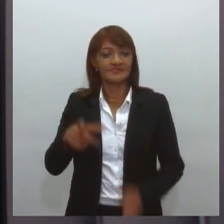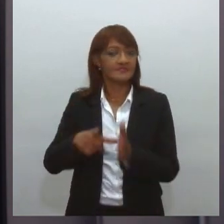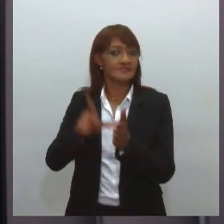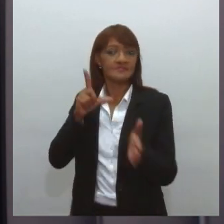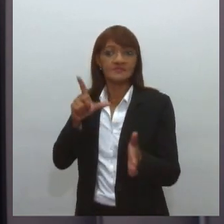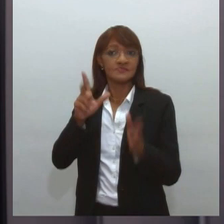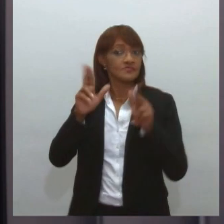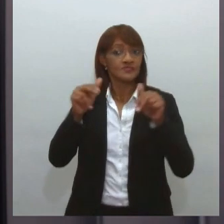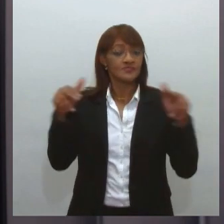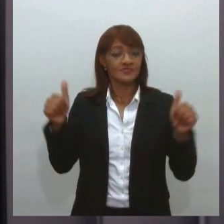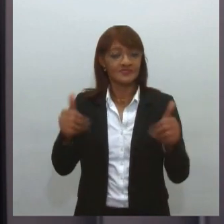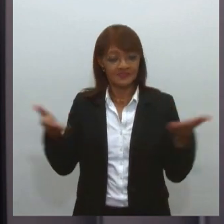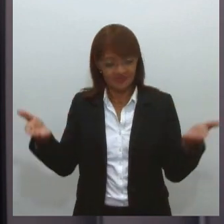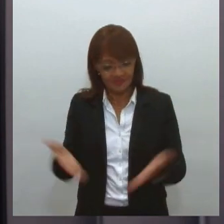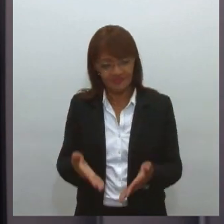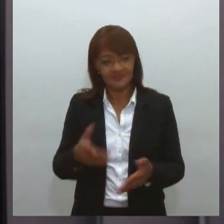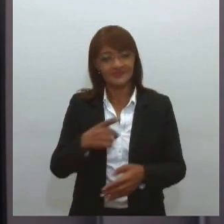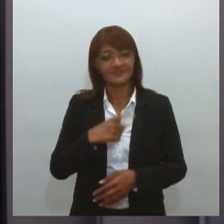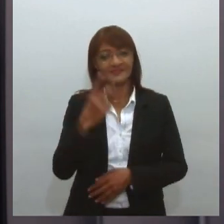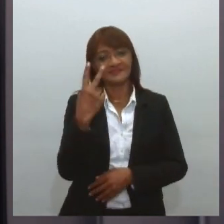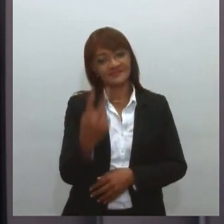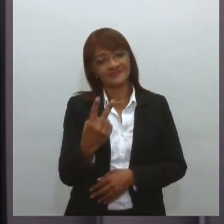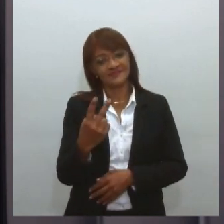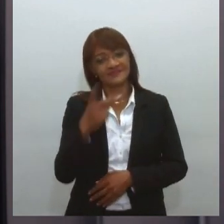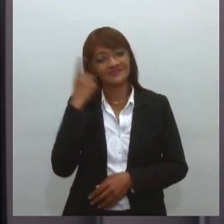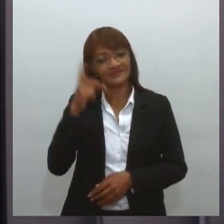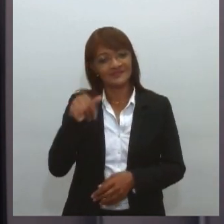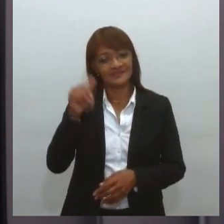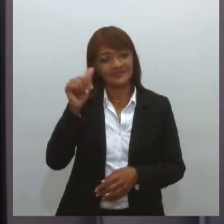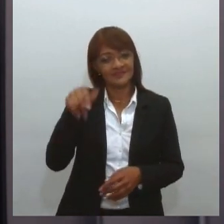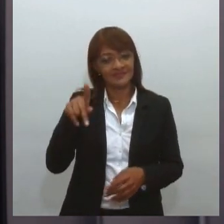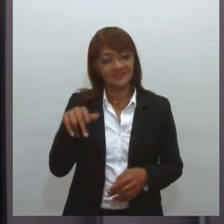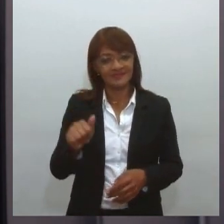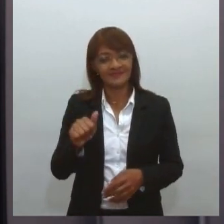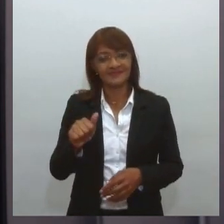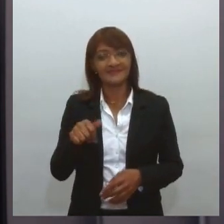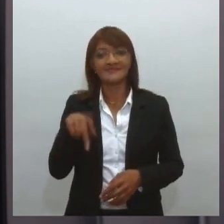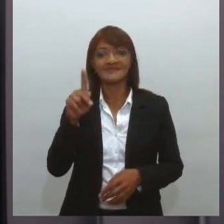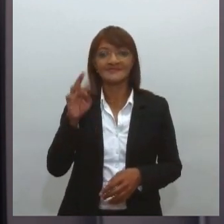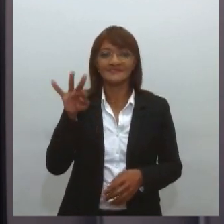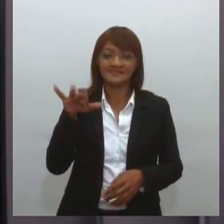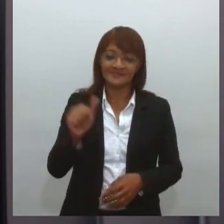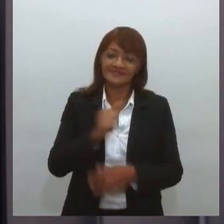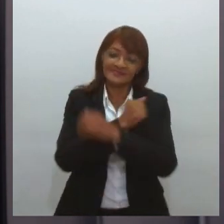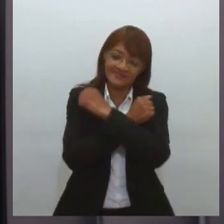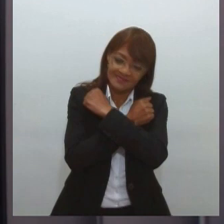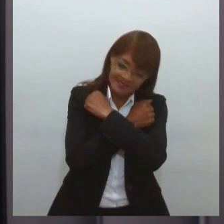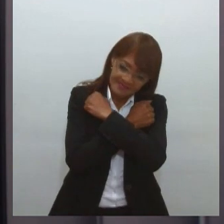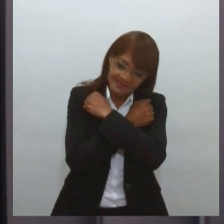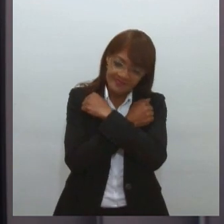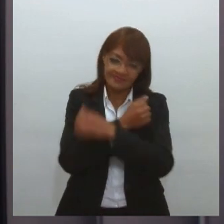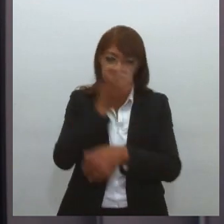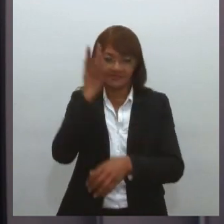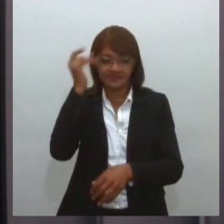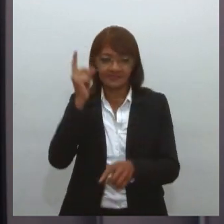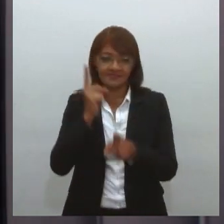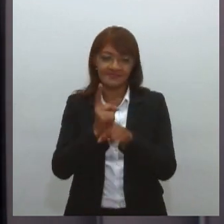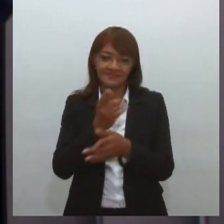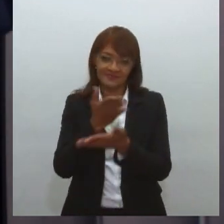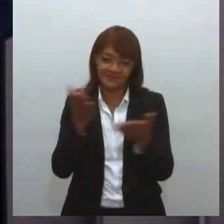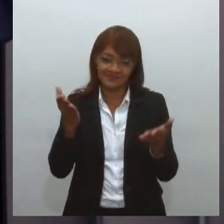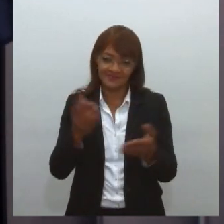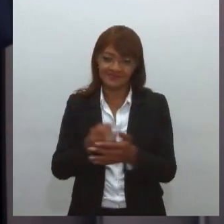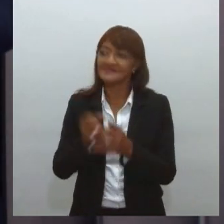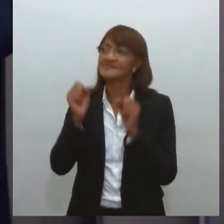agora elegeu duas, a deputada Iandra e a deputada Catarina. Então, um abraço, Acival, e amanhã nós estaremos juntos. Ok, muito obrigado,